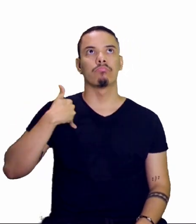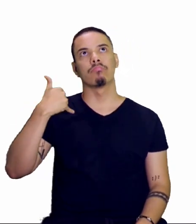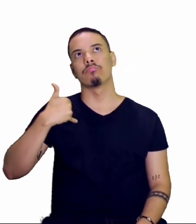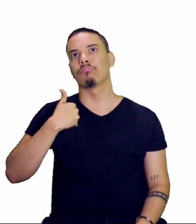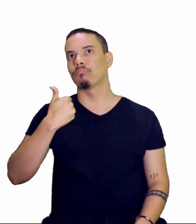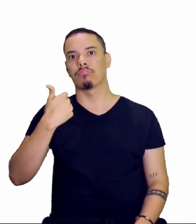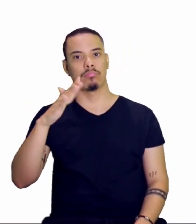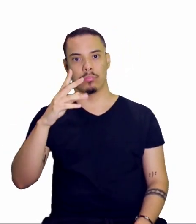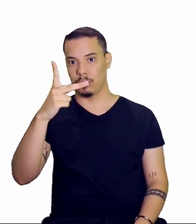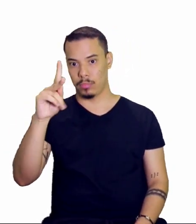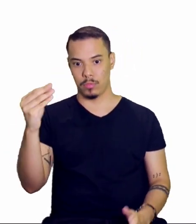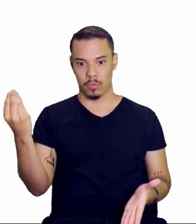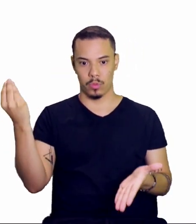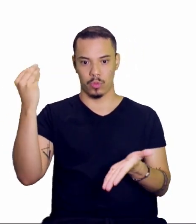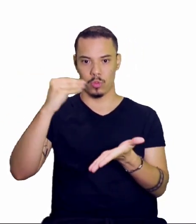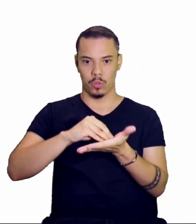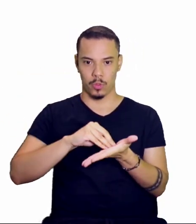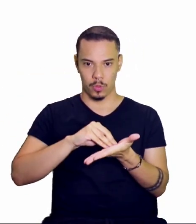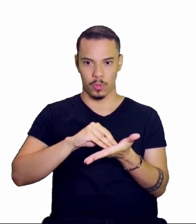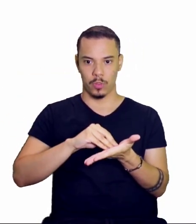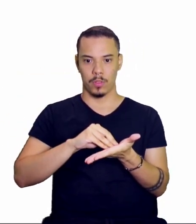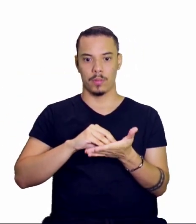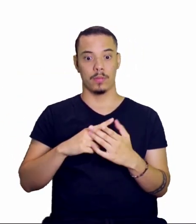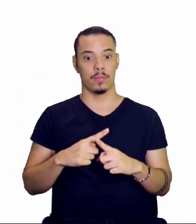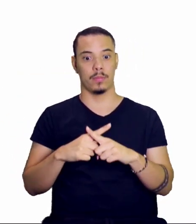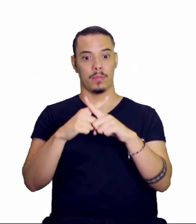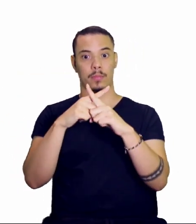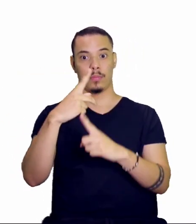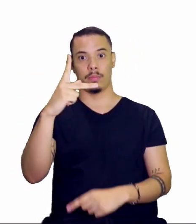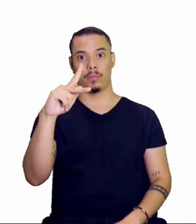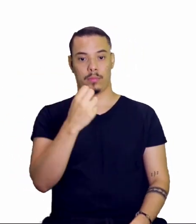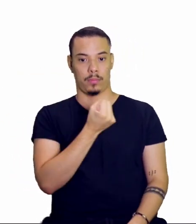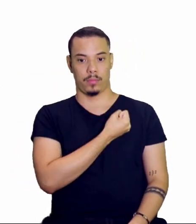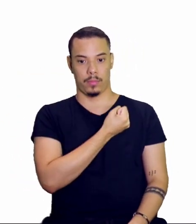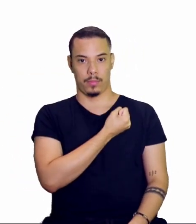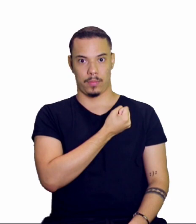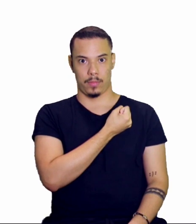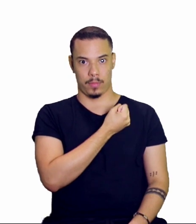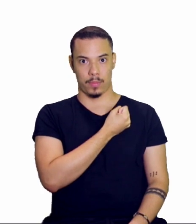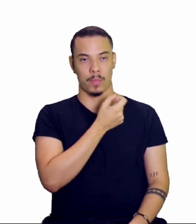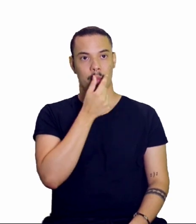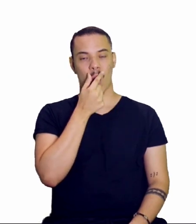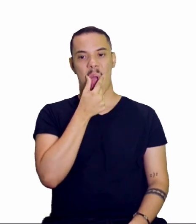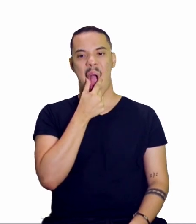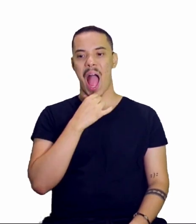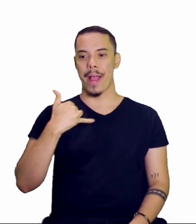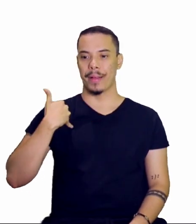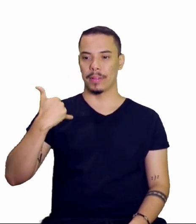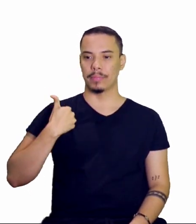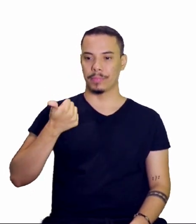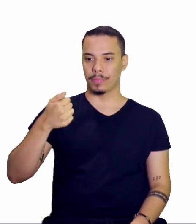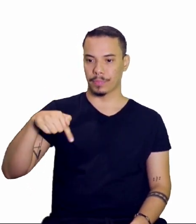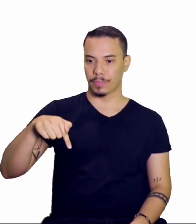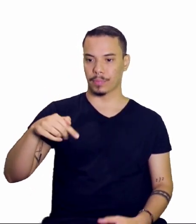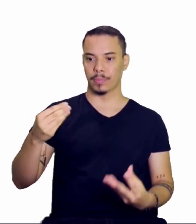o 17, opa, 4 X não sai. lá é a idade dele, né? Exatamente. X anos, se eu tenho 17, você vai multiplicar